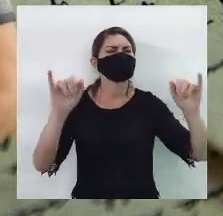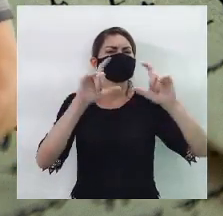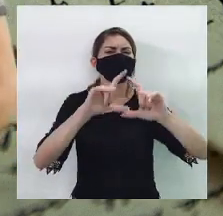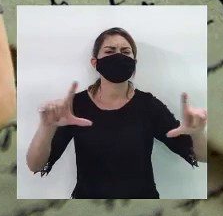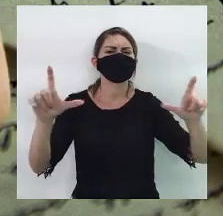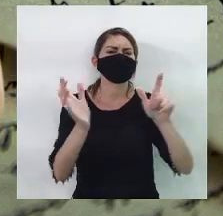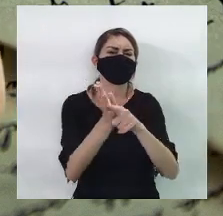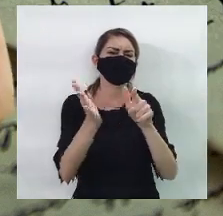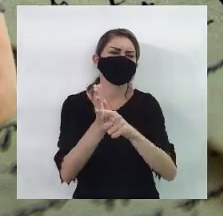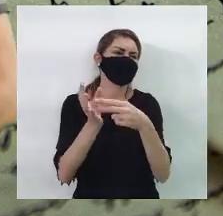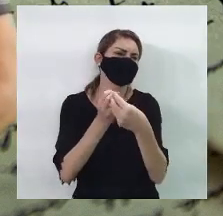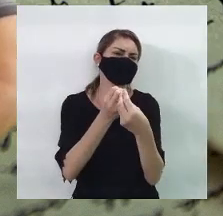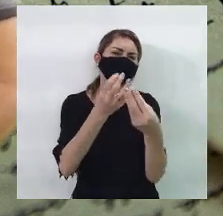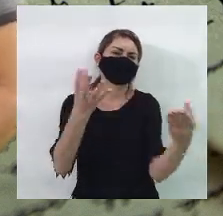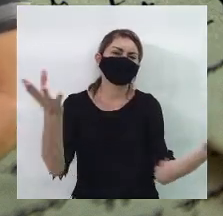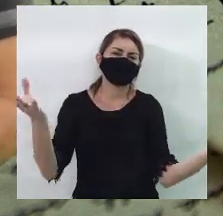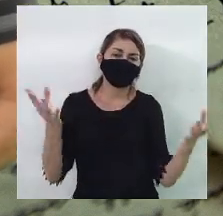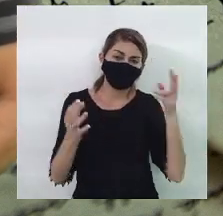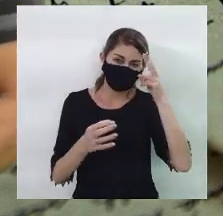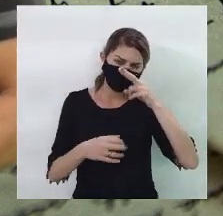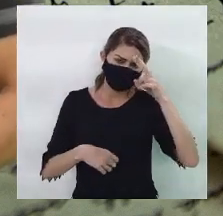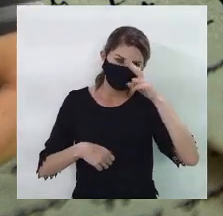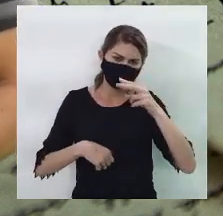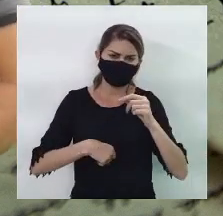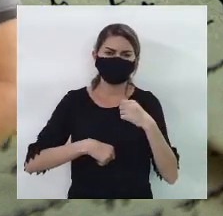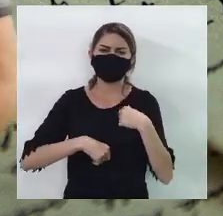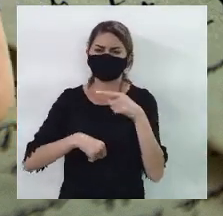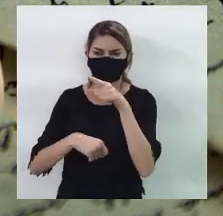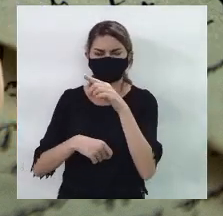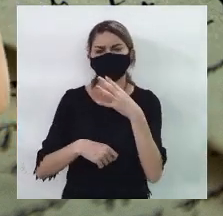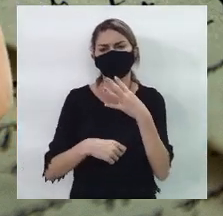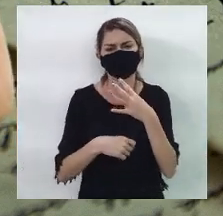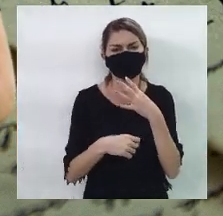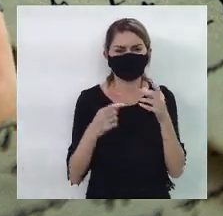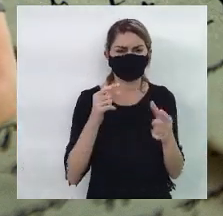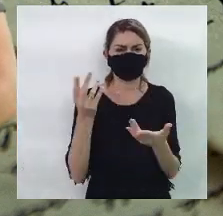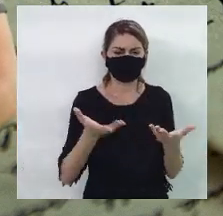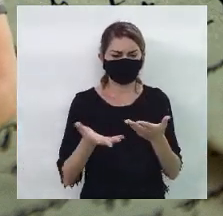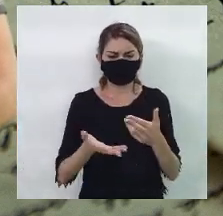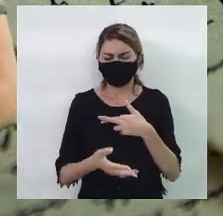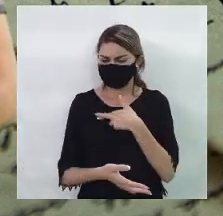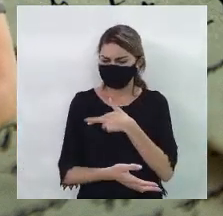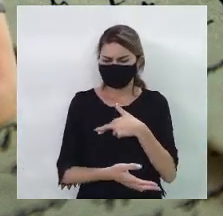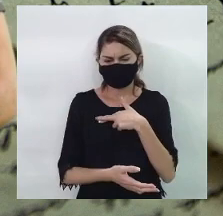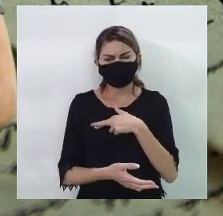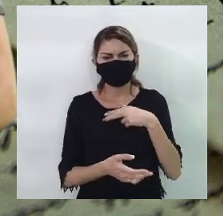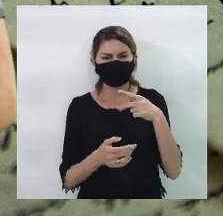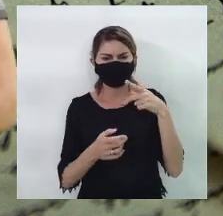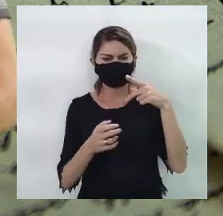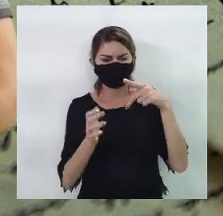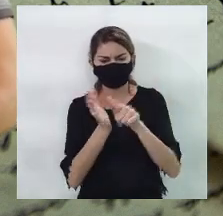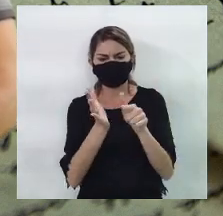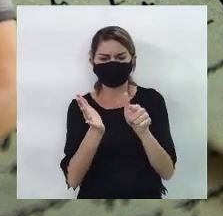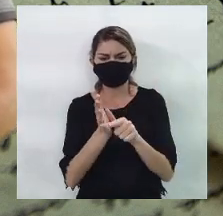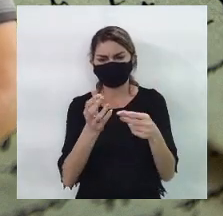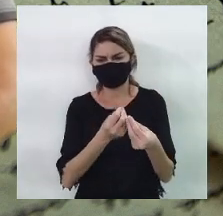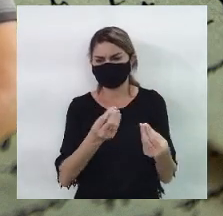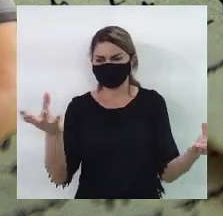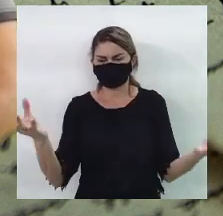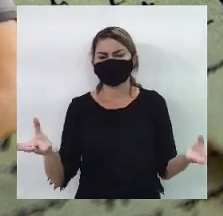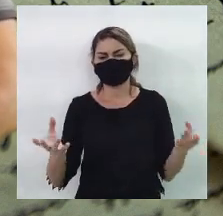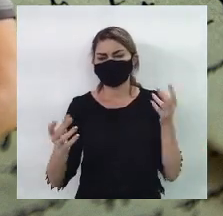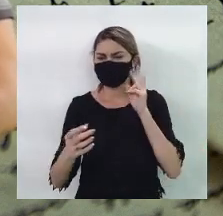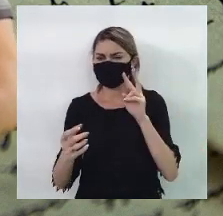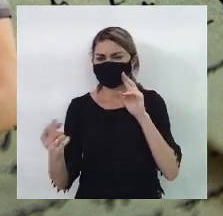romance panfletário? É lembrar, professor, que vamos conhecer agora o que é um romance panfletário e lembrar justamente